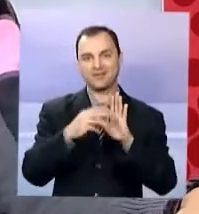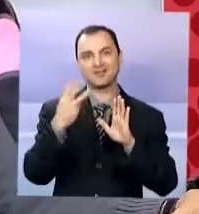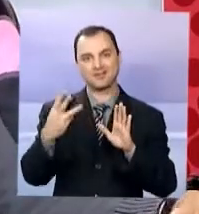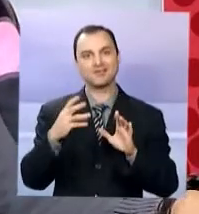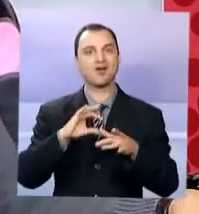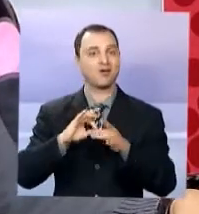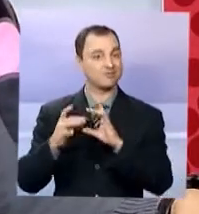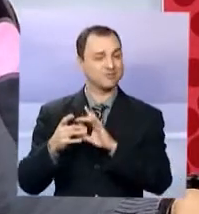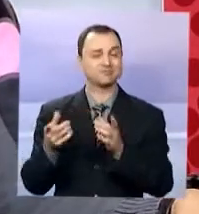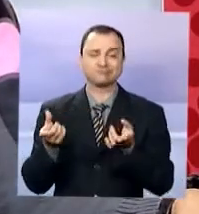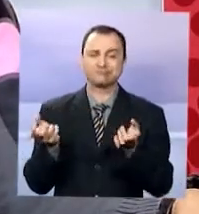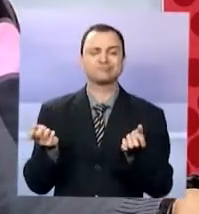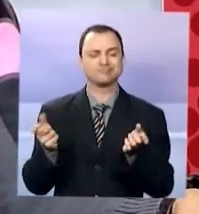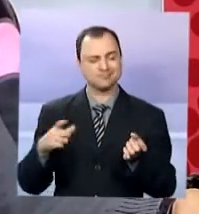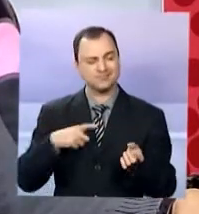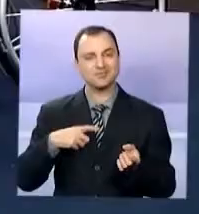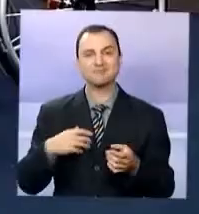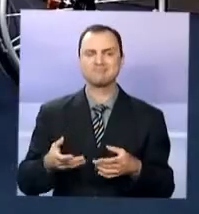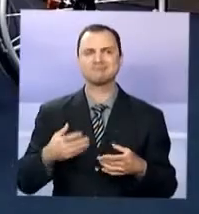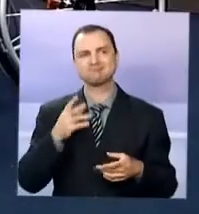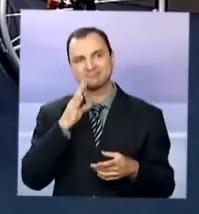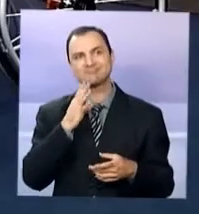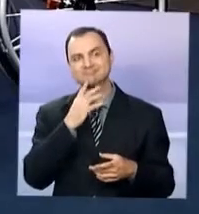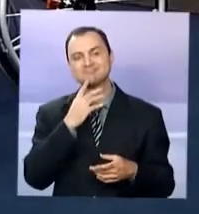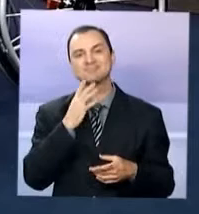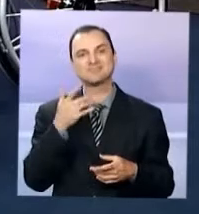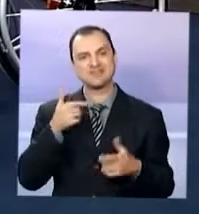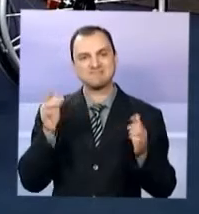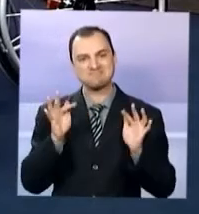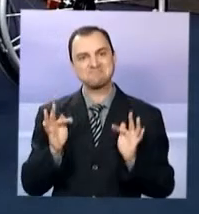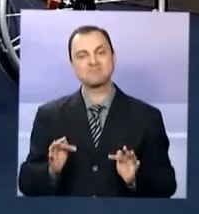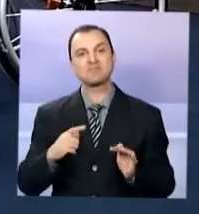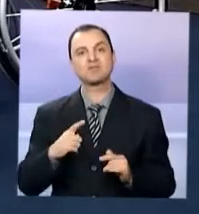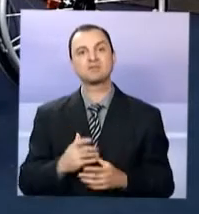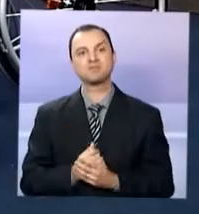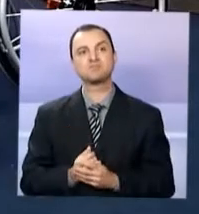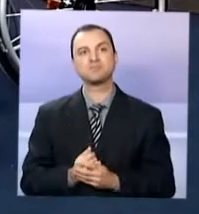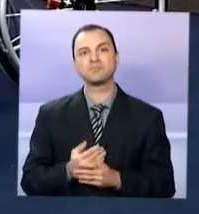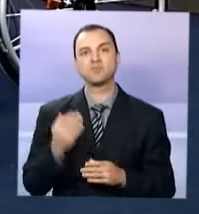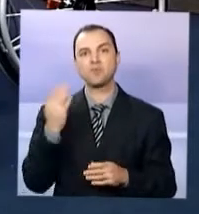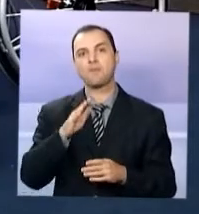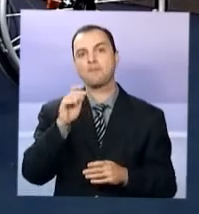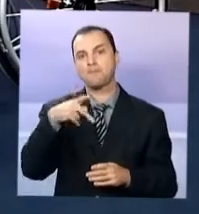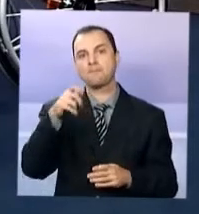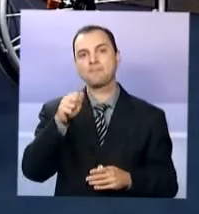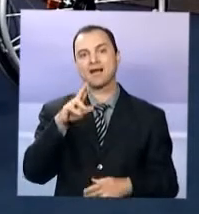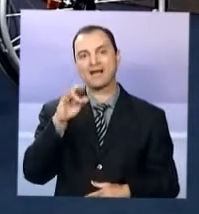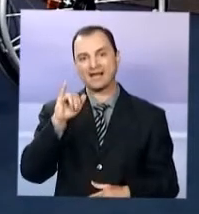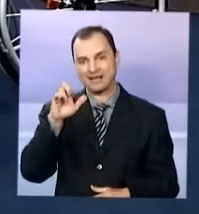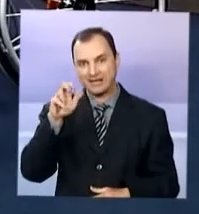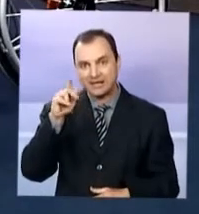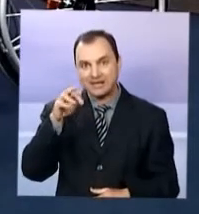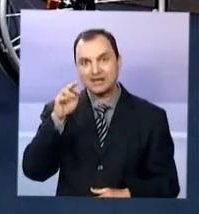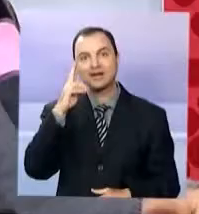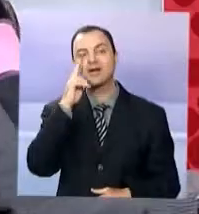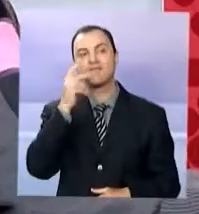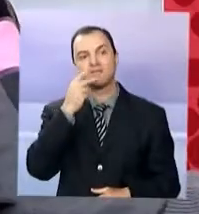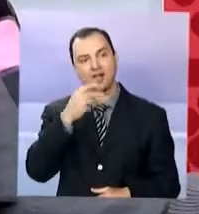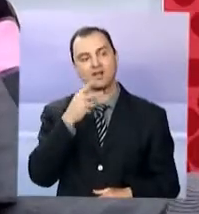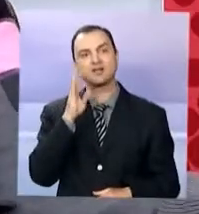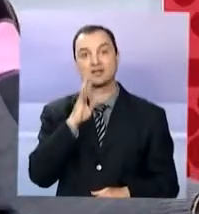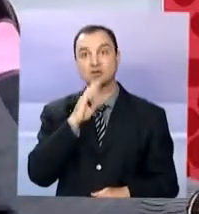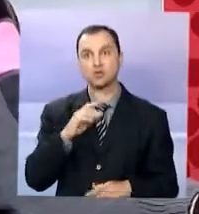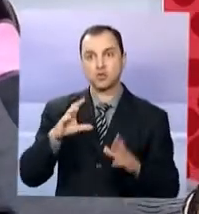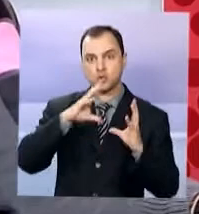na Olimpíada então a gente está muito otimista né com com as coisas eu vi o Parreira falando uma coisa outro dia é uma